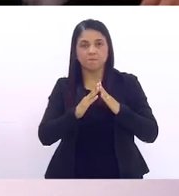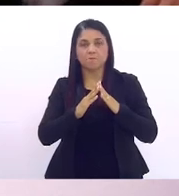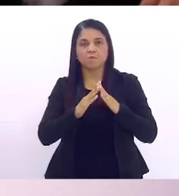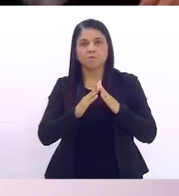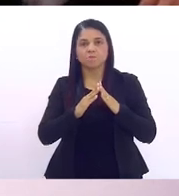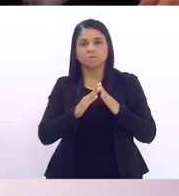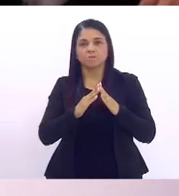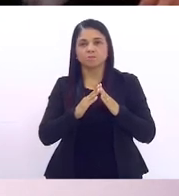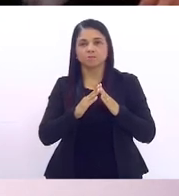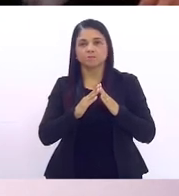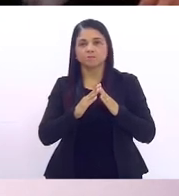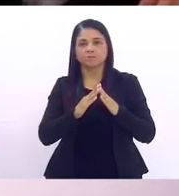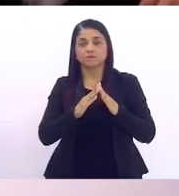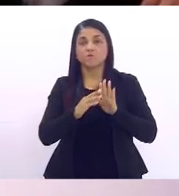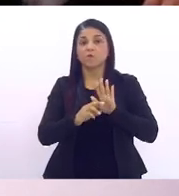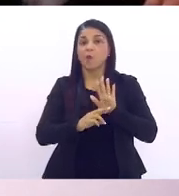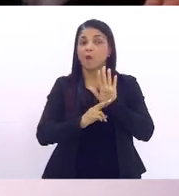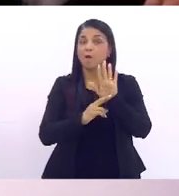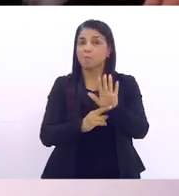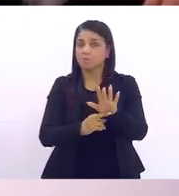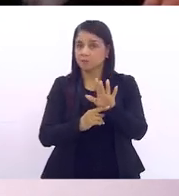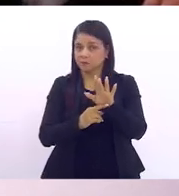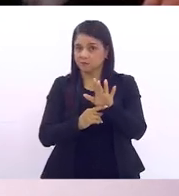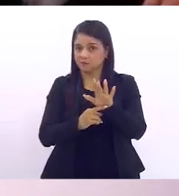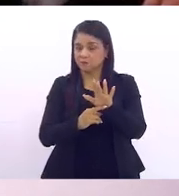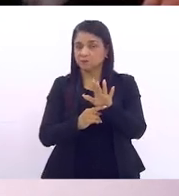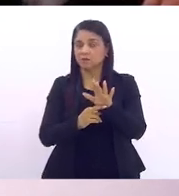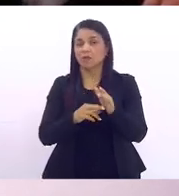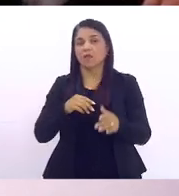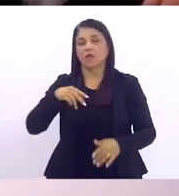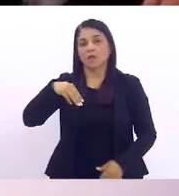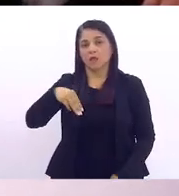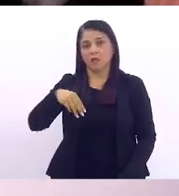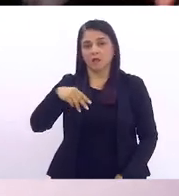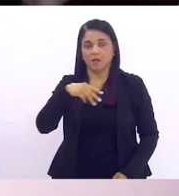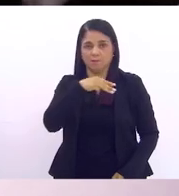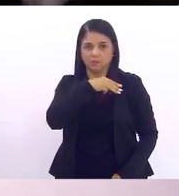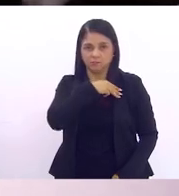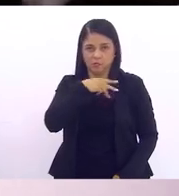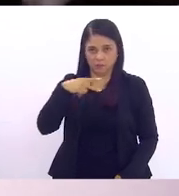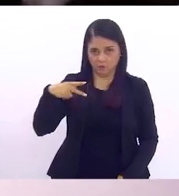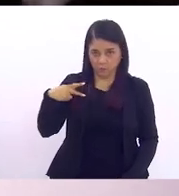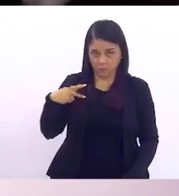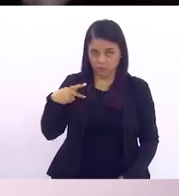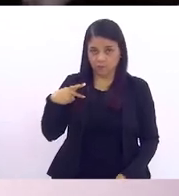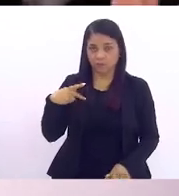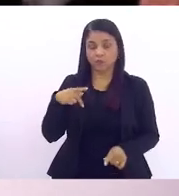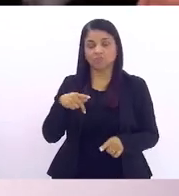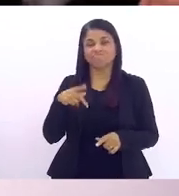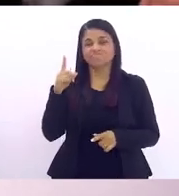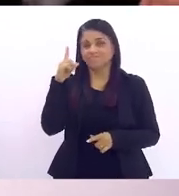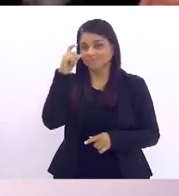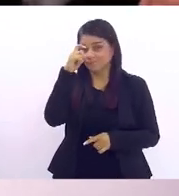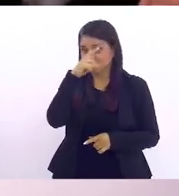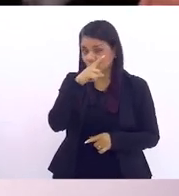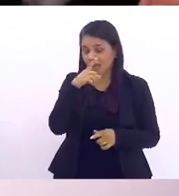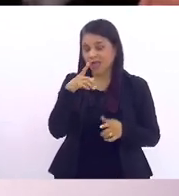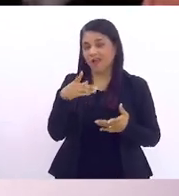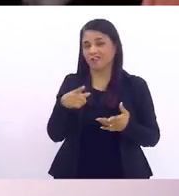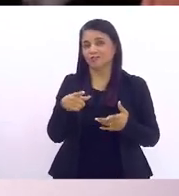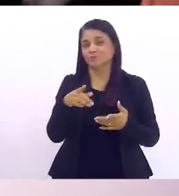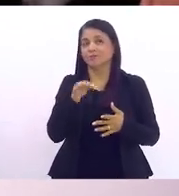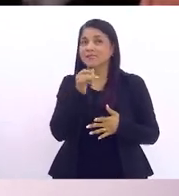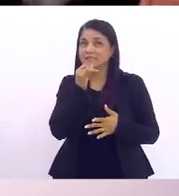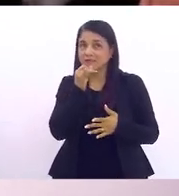eh foi apresentado ao MPF um um um rol de dificuldades dentre as quais por